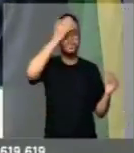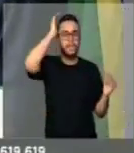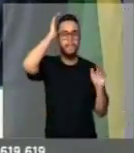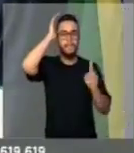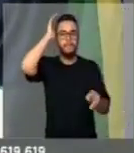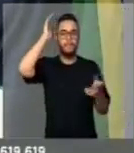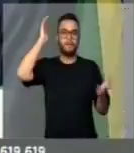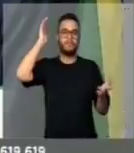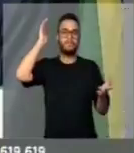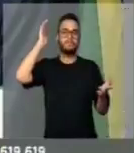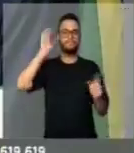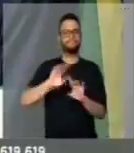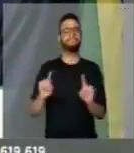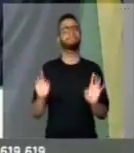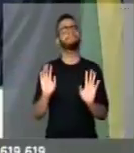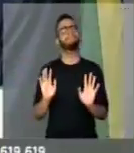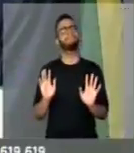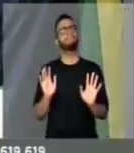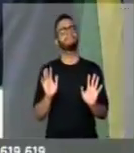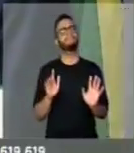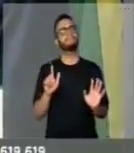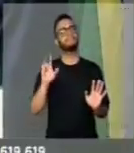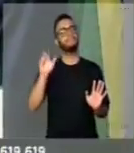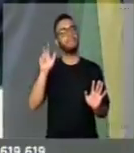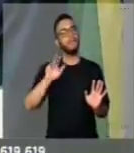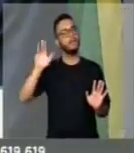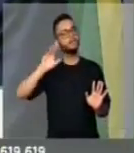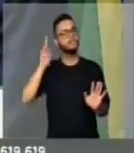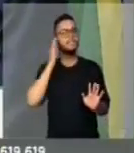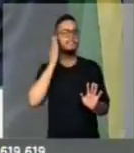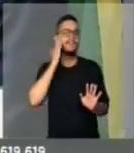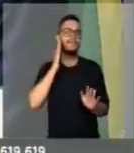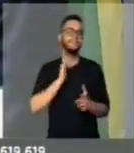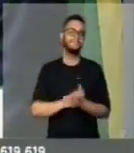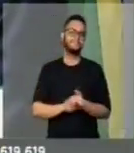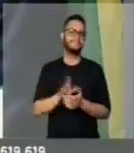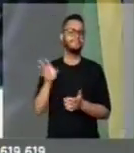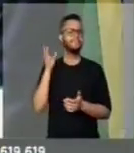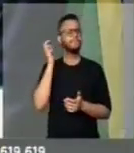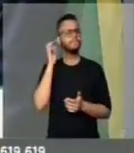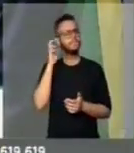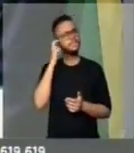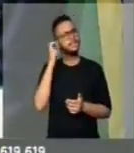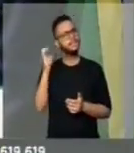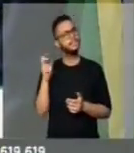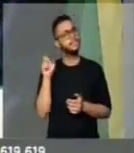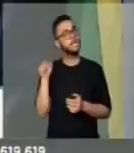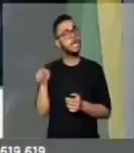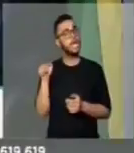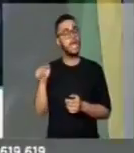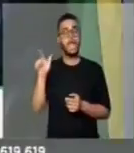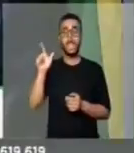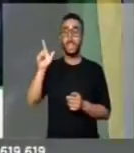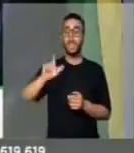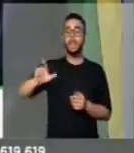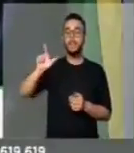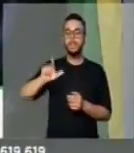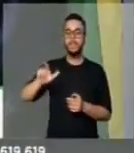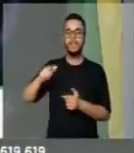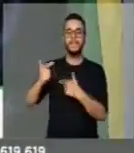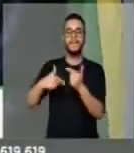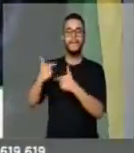o Lula é sabido. E o Lula está num trabalho terrível. O Lula quer ser